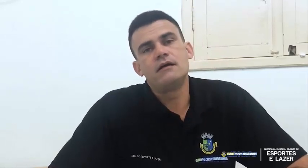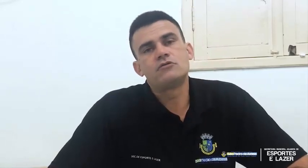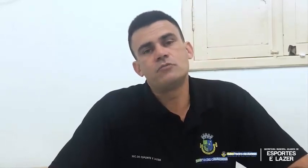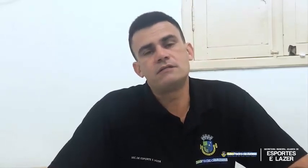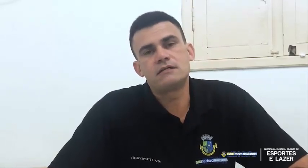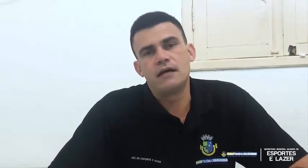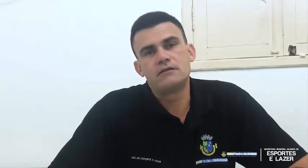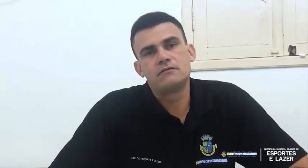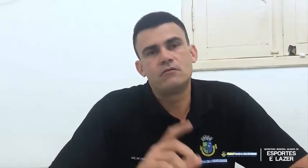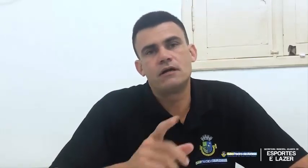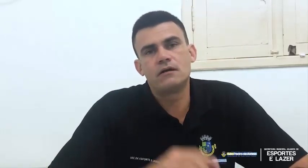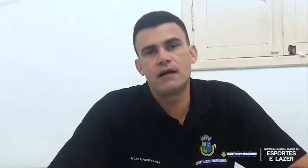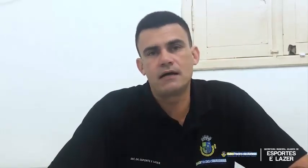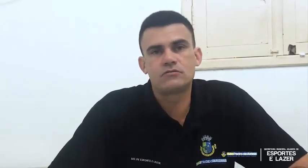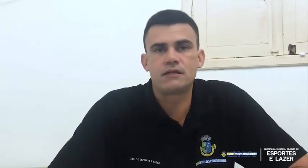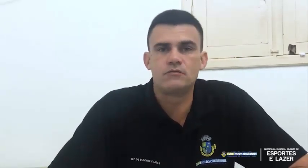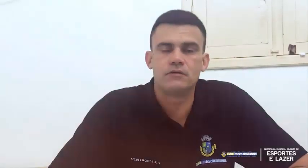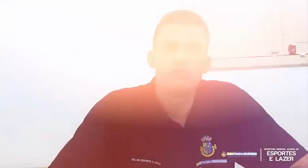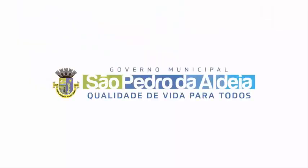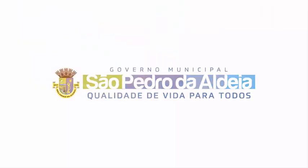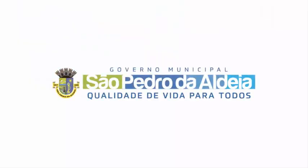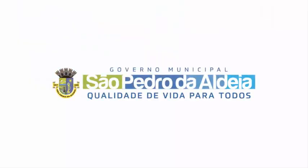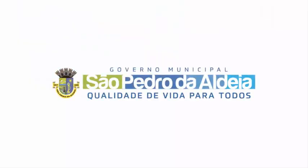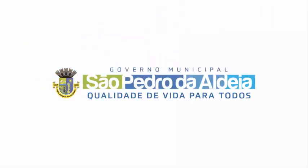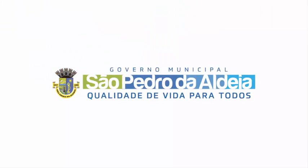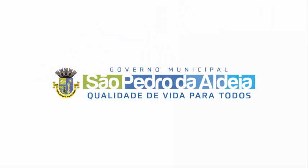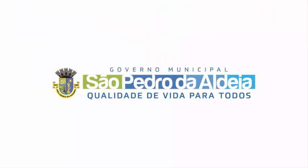Sub-17 Um grande abraço Até domingo